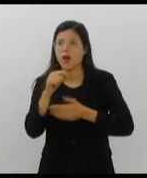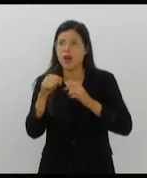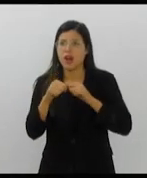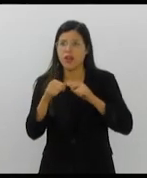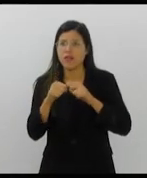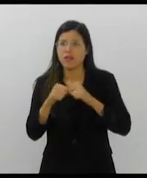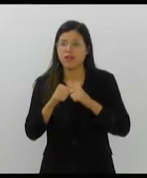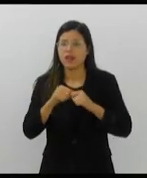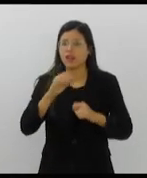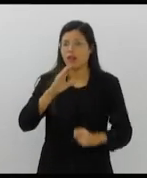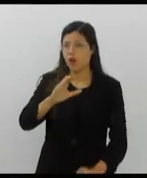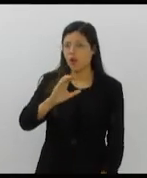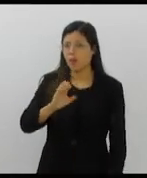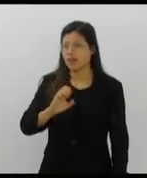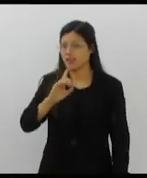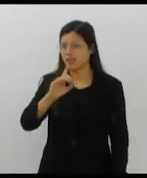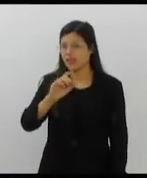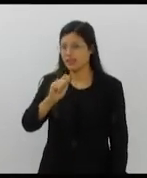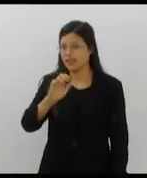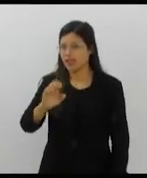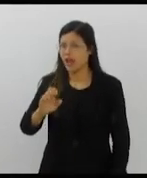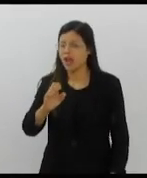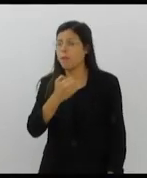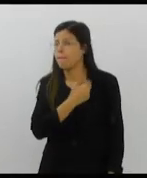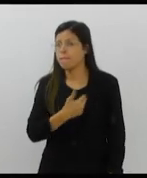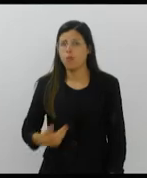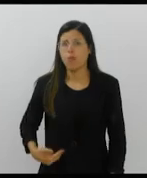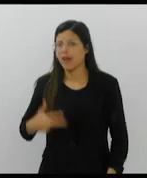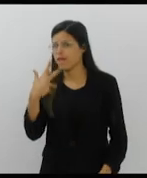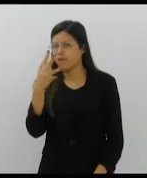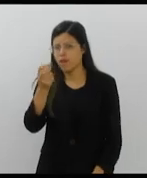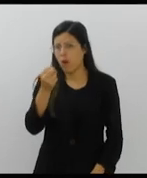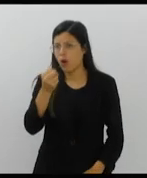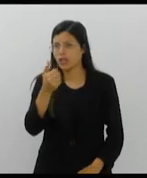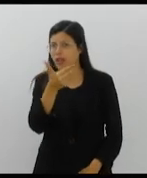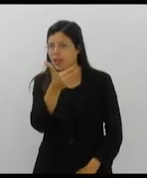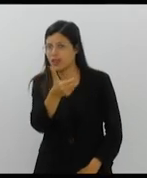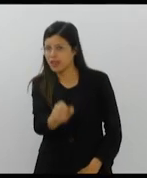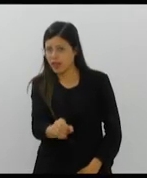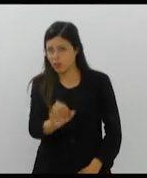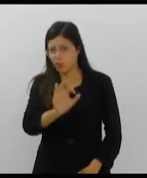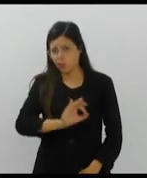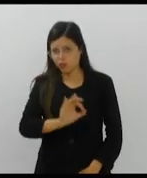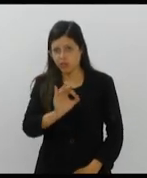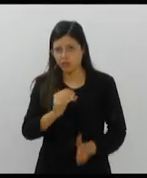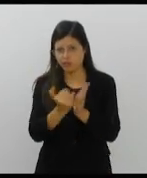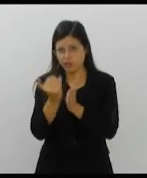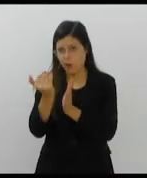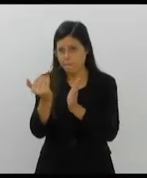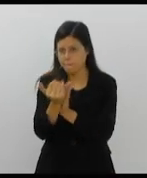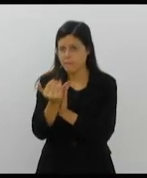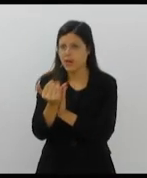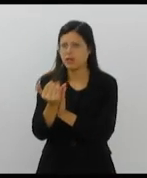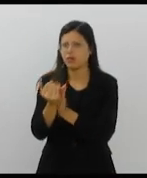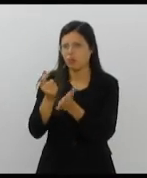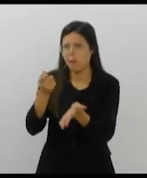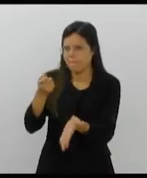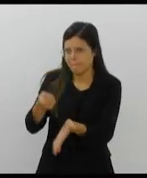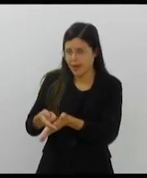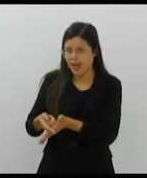SEDAI pública fortalecida. 10% no aumento de uma conta de água com escândalos sucessivos